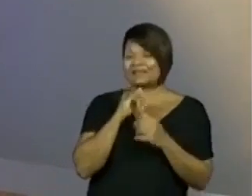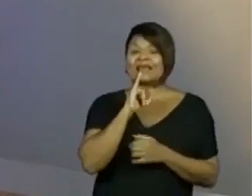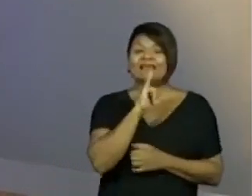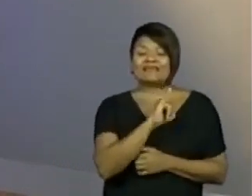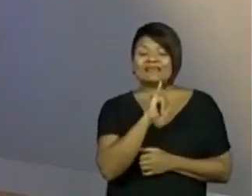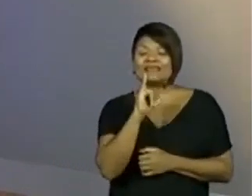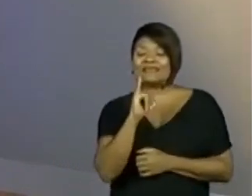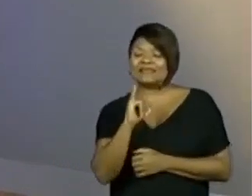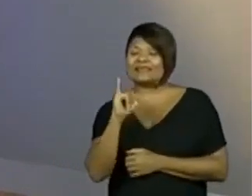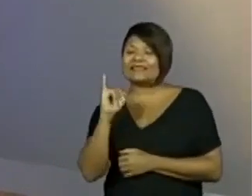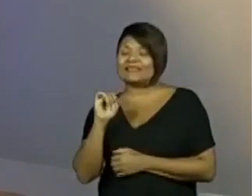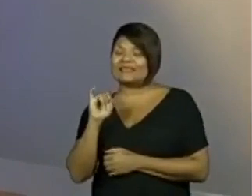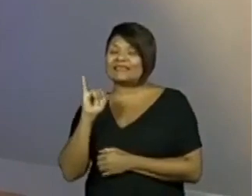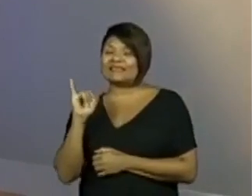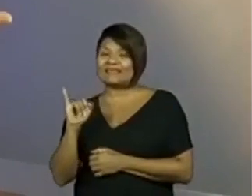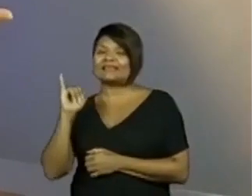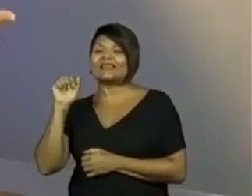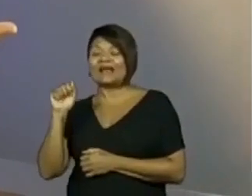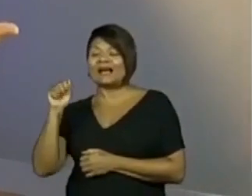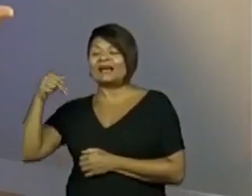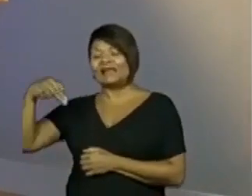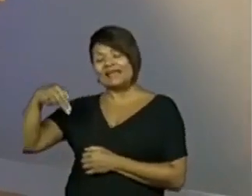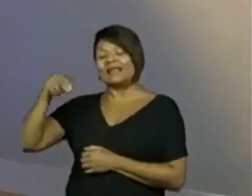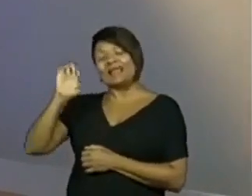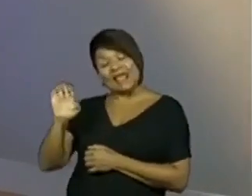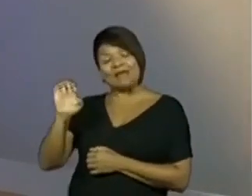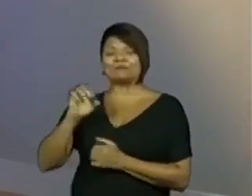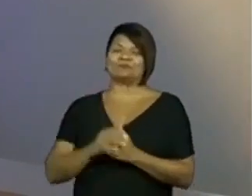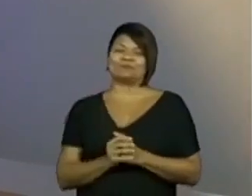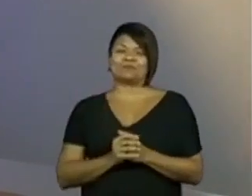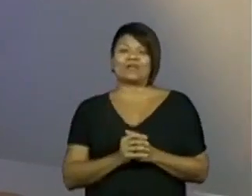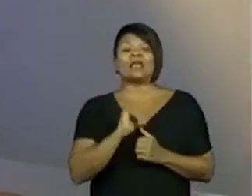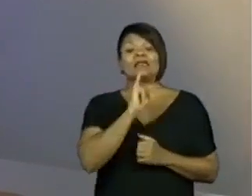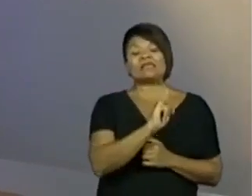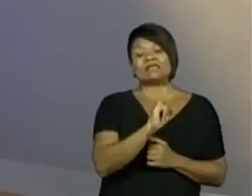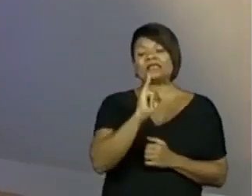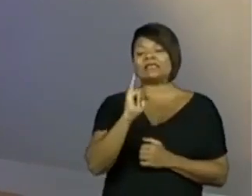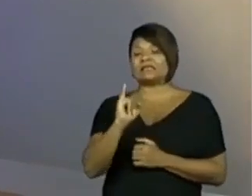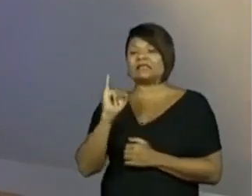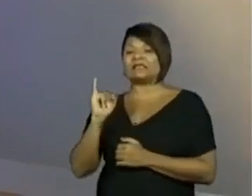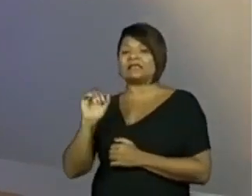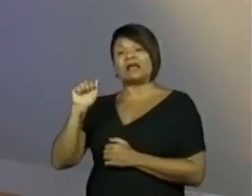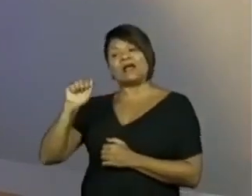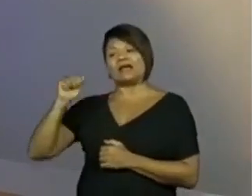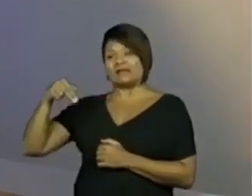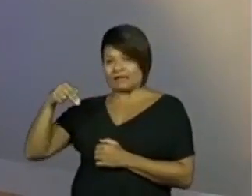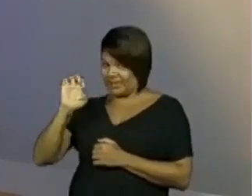I, I, A, E. É só pensar as vogais que a gente tem no nosso nome.